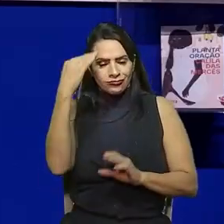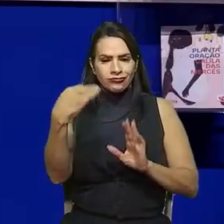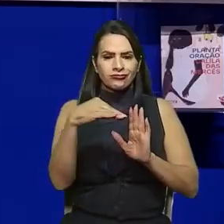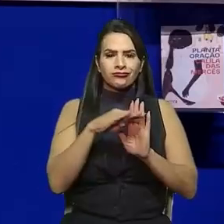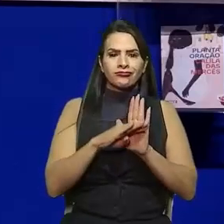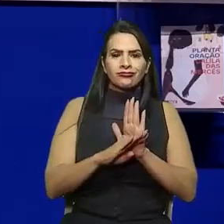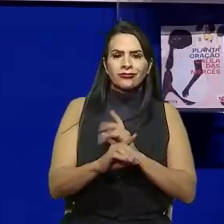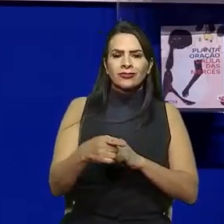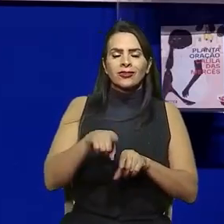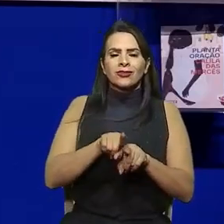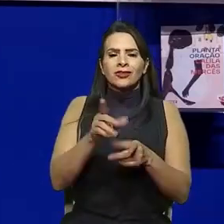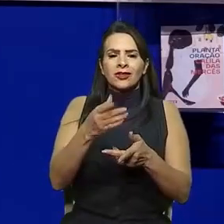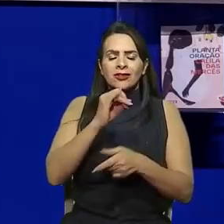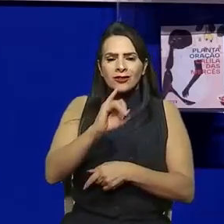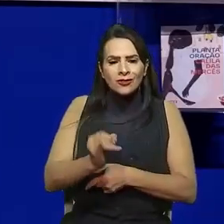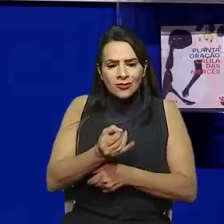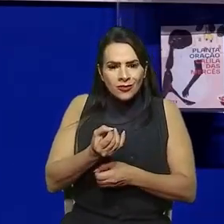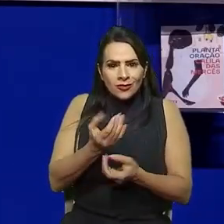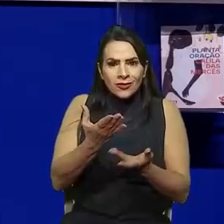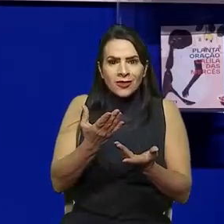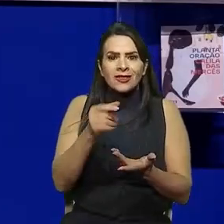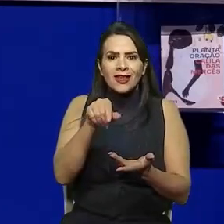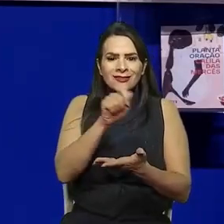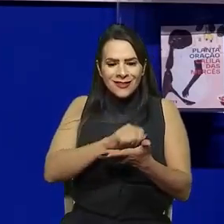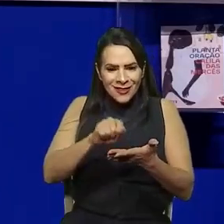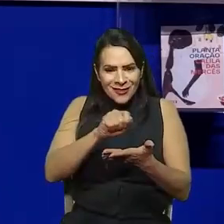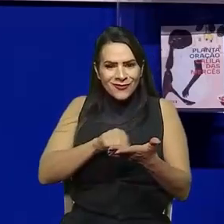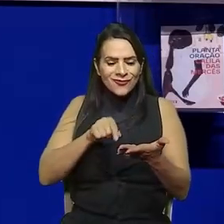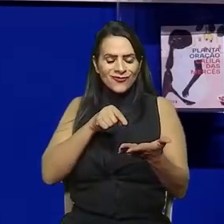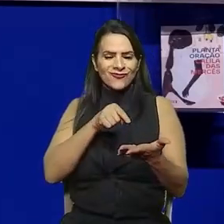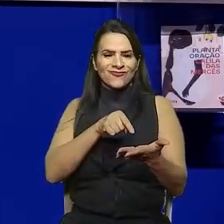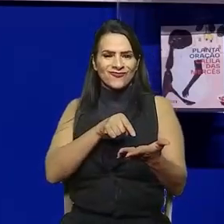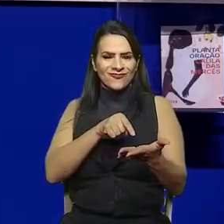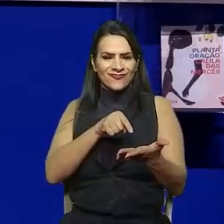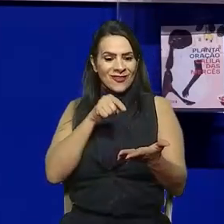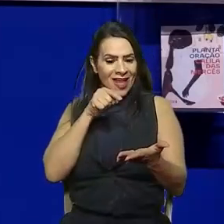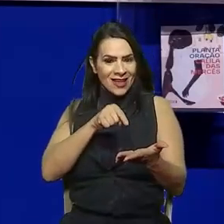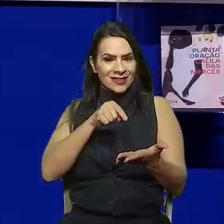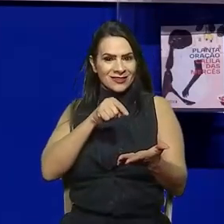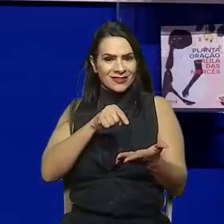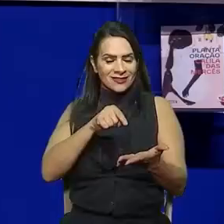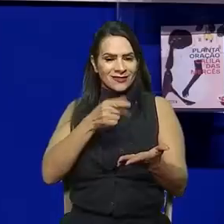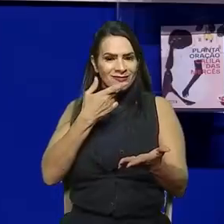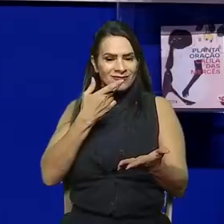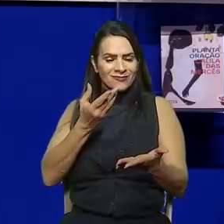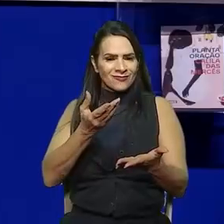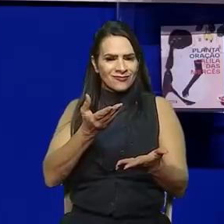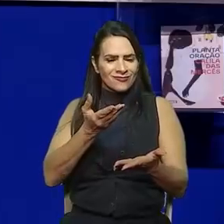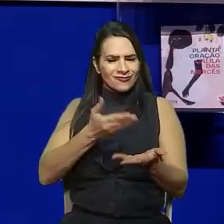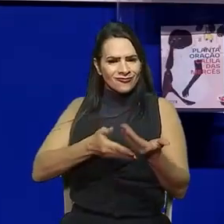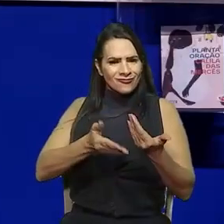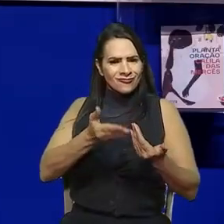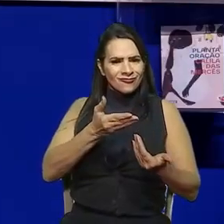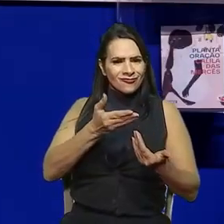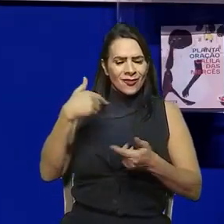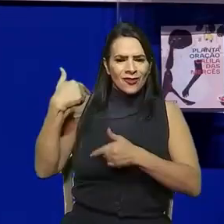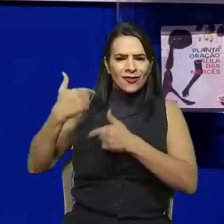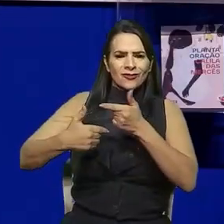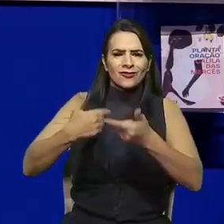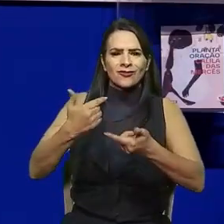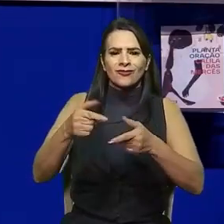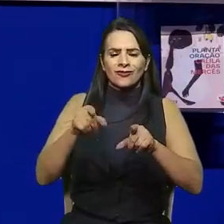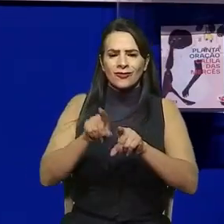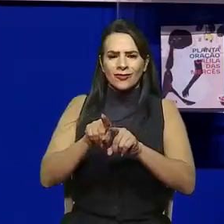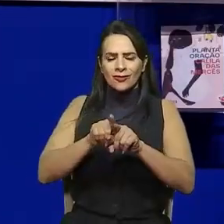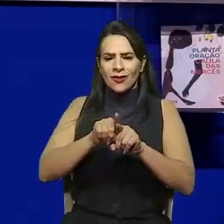Então a gente queria te oportunizar a escrita desse livro. E esse livro contrasta muito com a tradição de doutrina